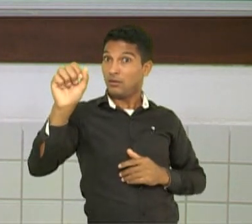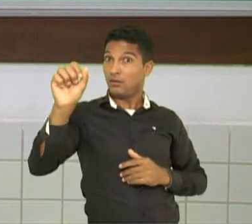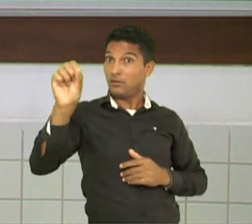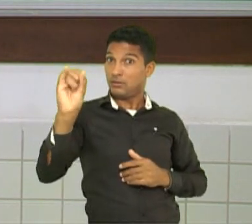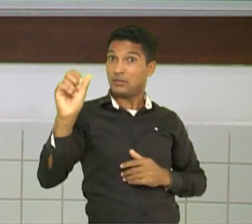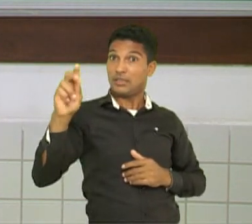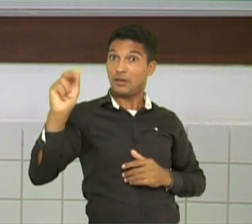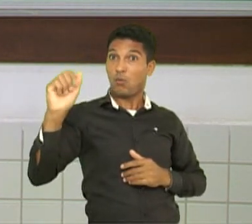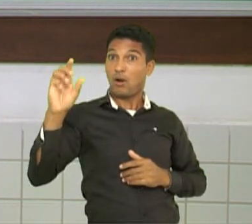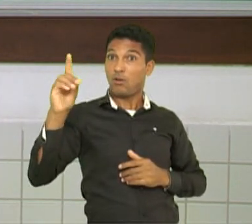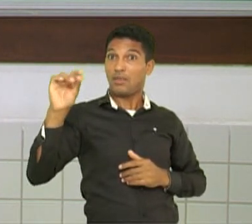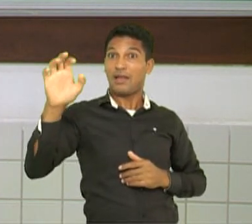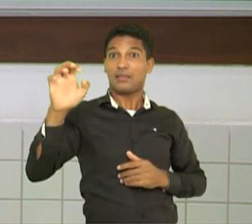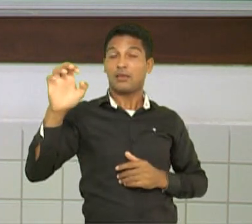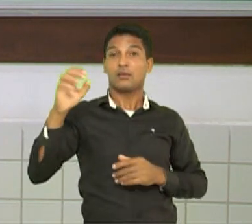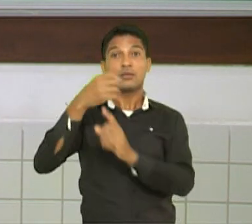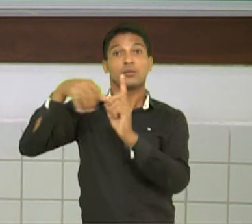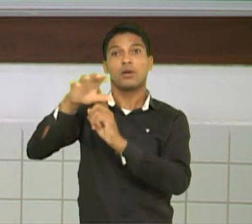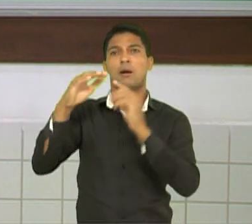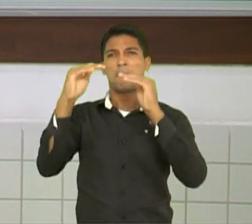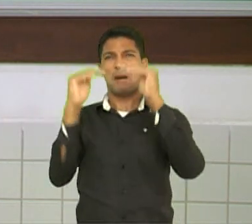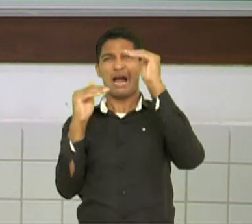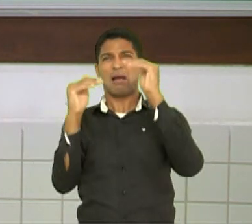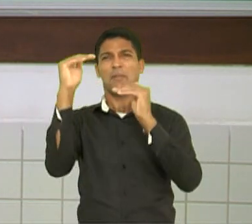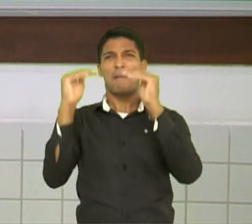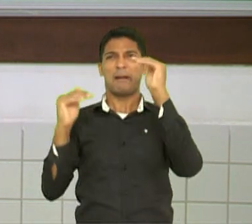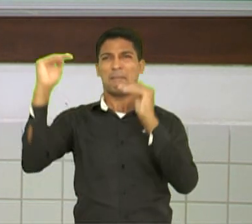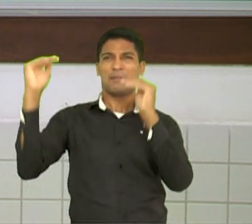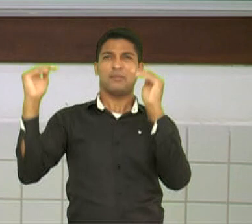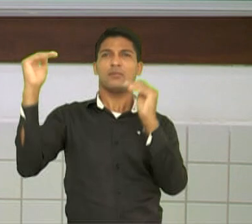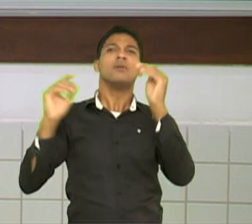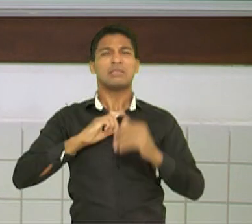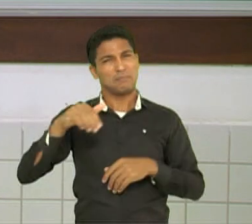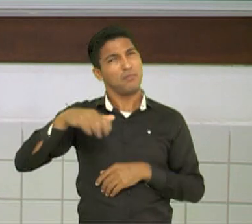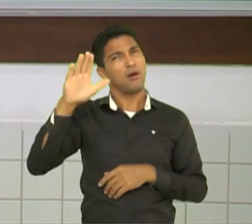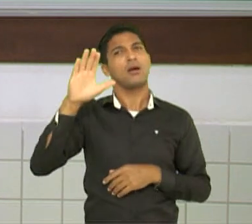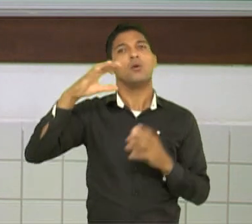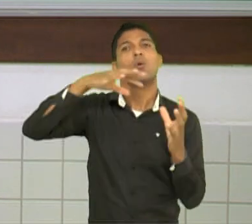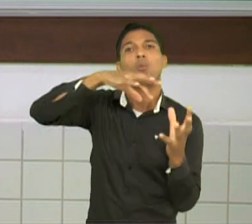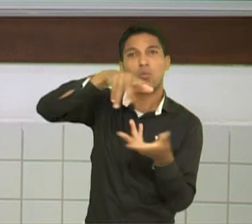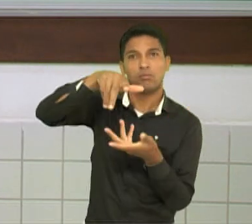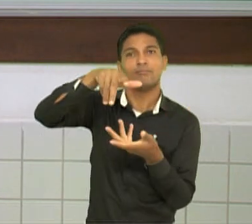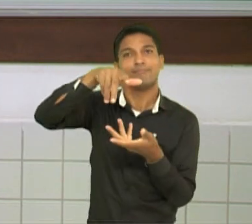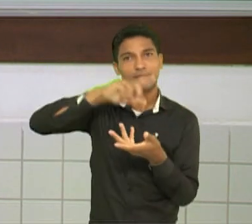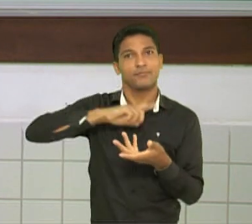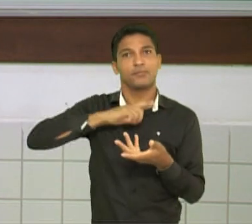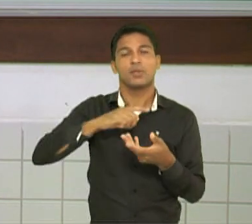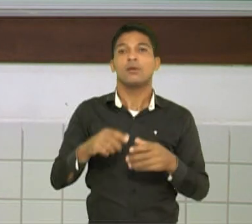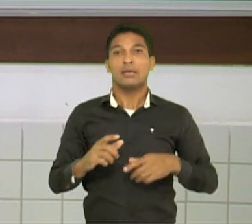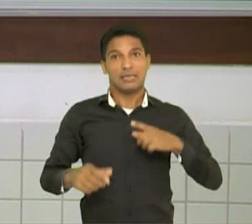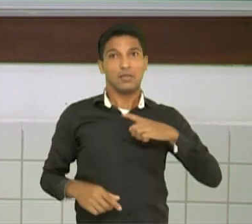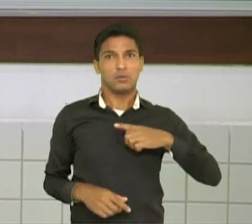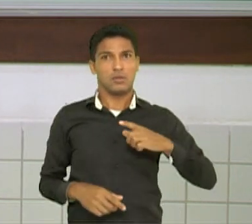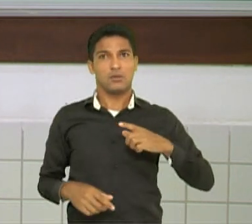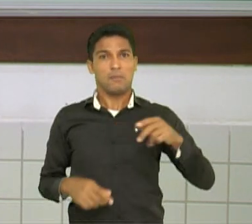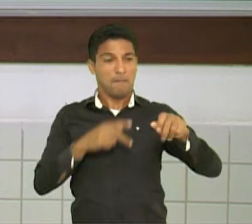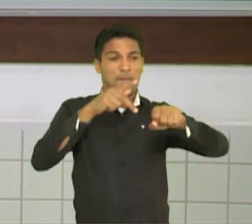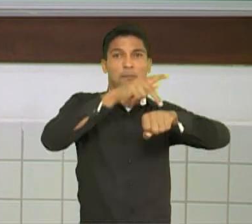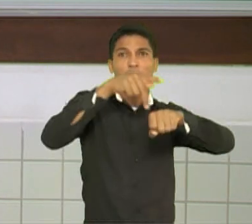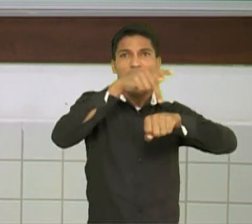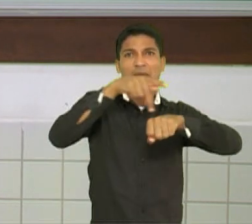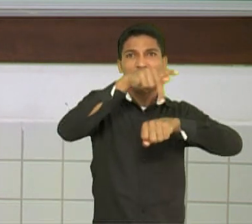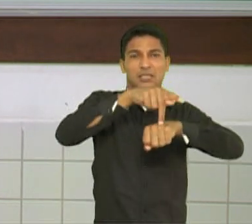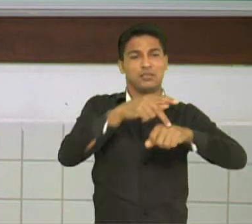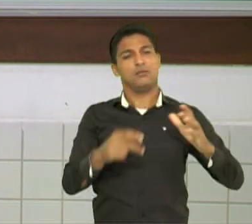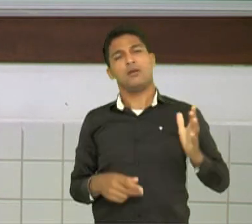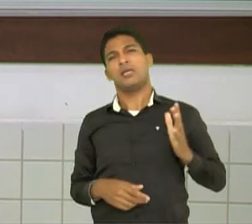essa desigualdade social cada vez maior no mundo. Então, países muito ricos e países muito pobres, grupos sociais